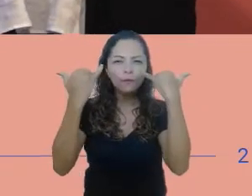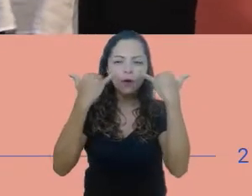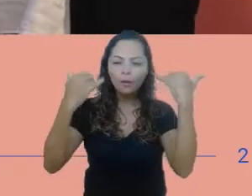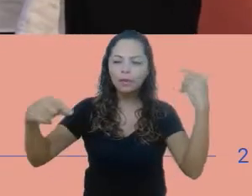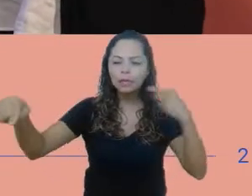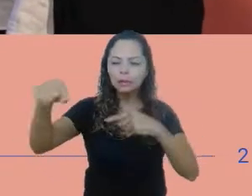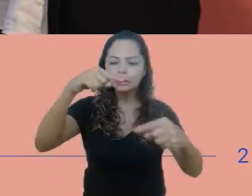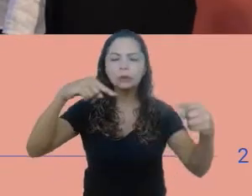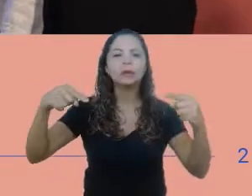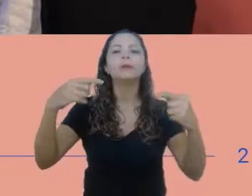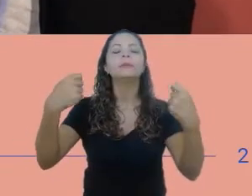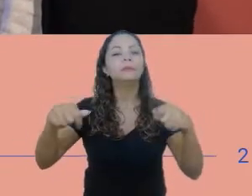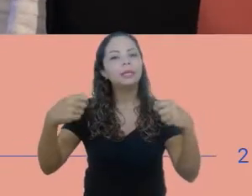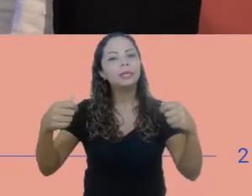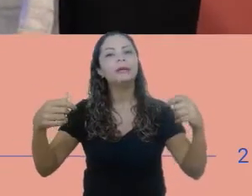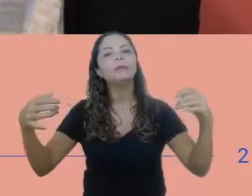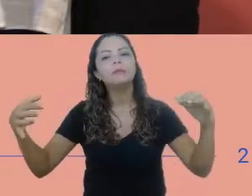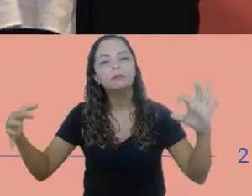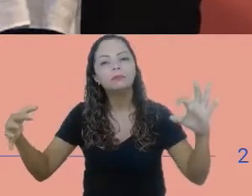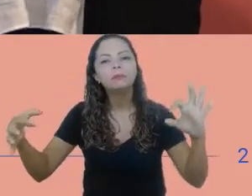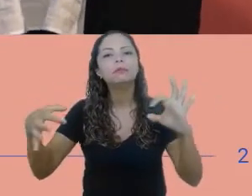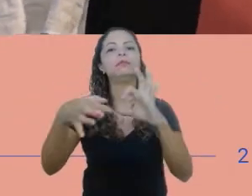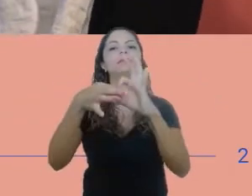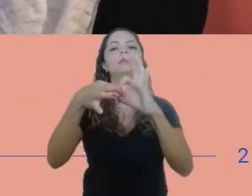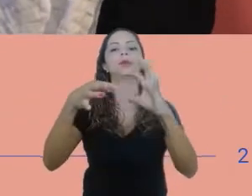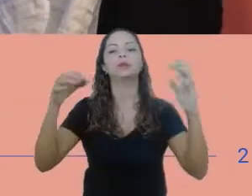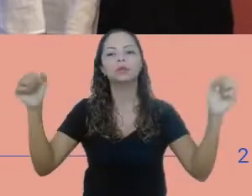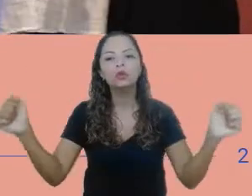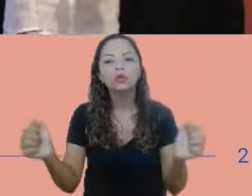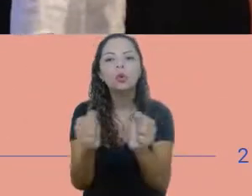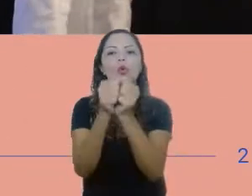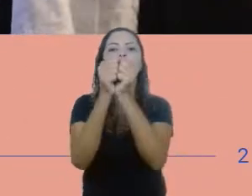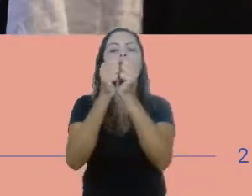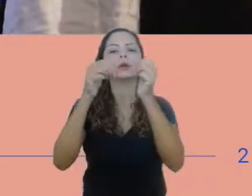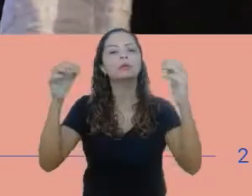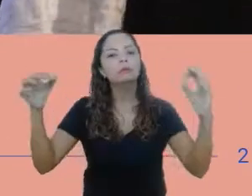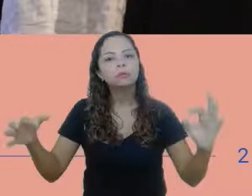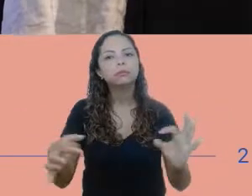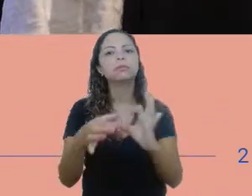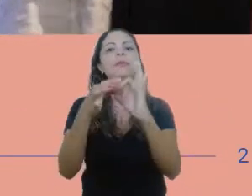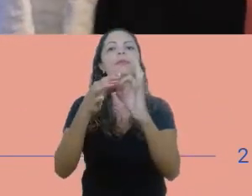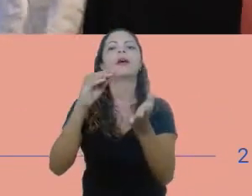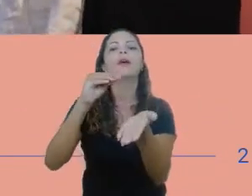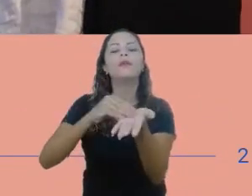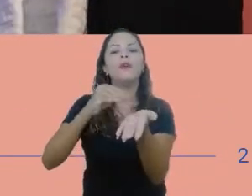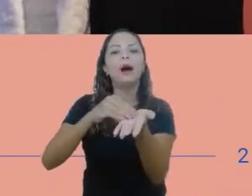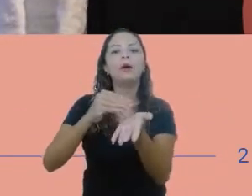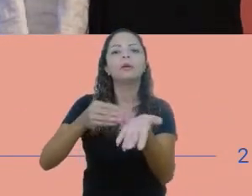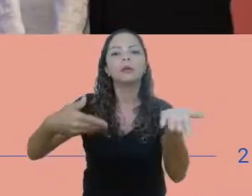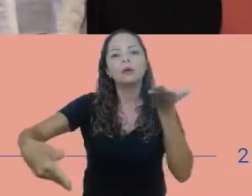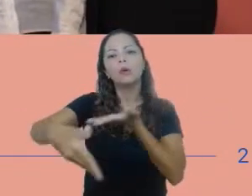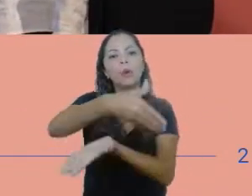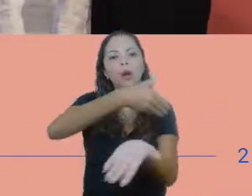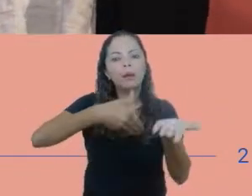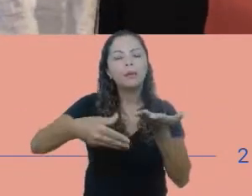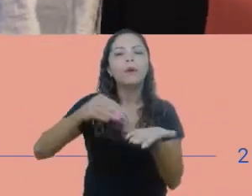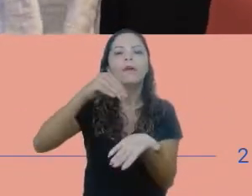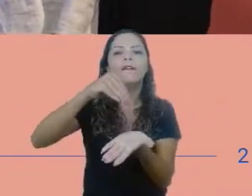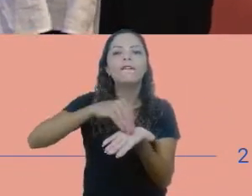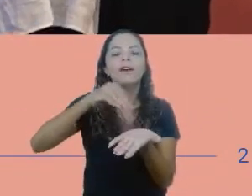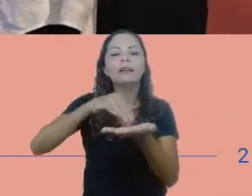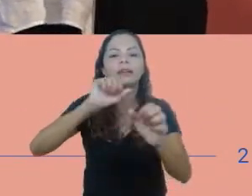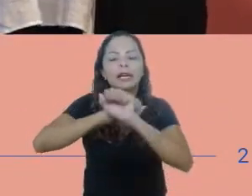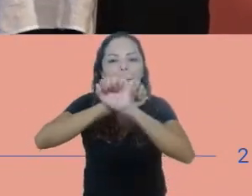mais essa cadeia a gente precisa integrar falta colaboração falta transparência e aqui também que a